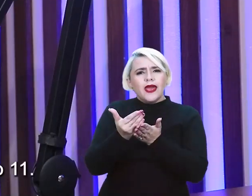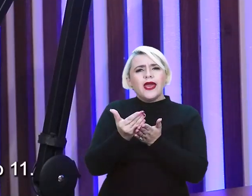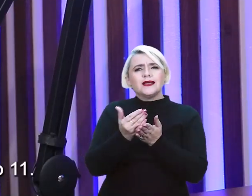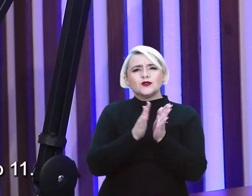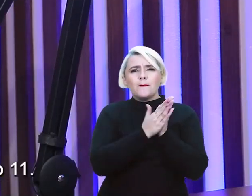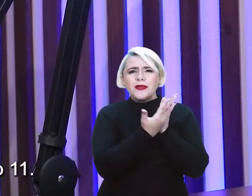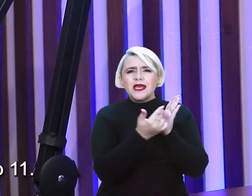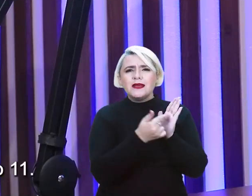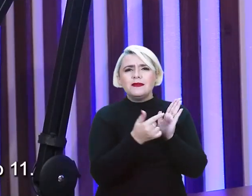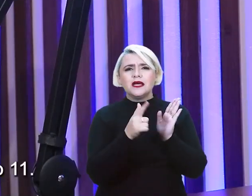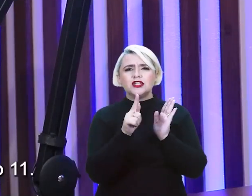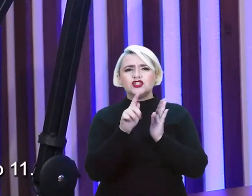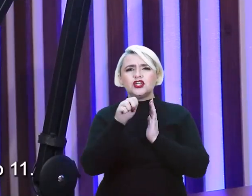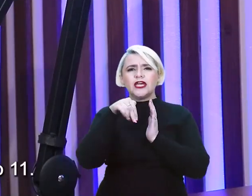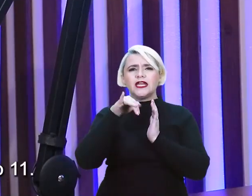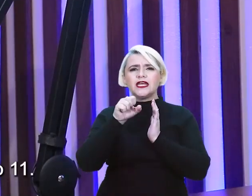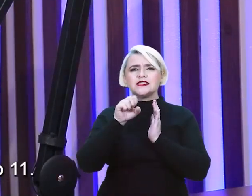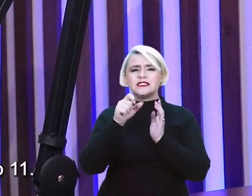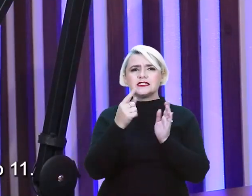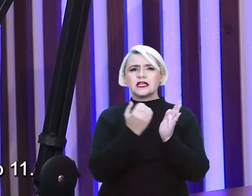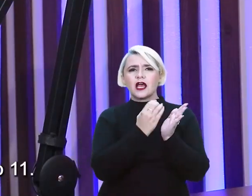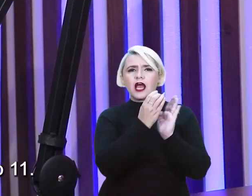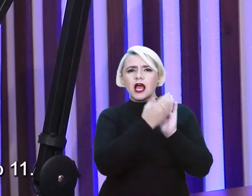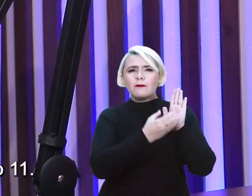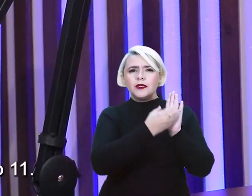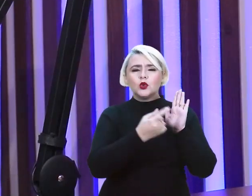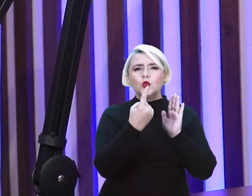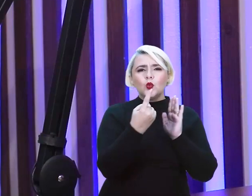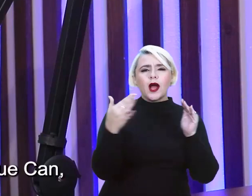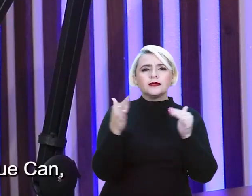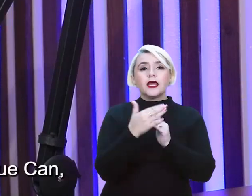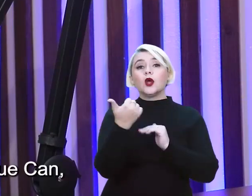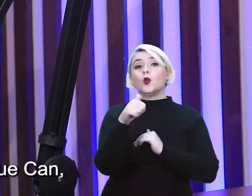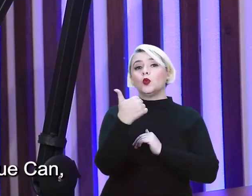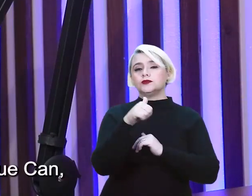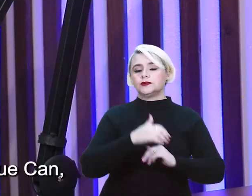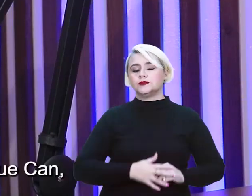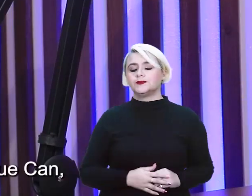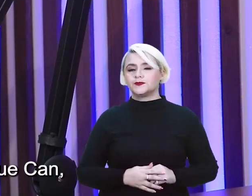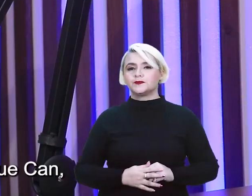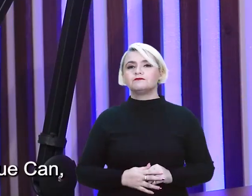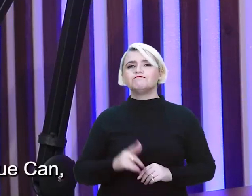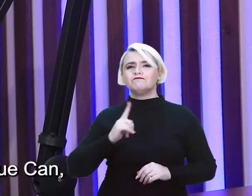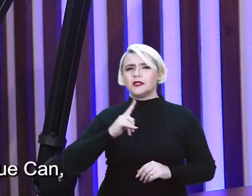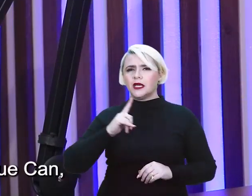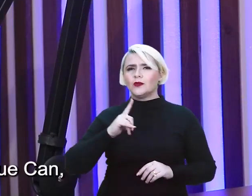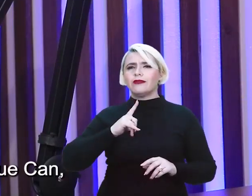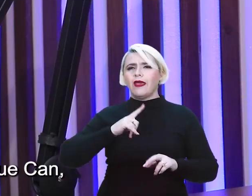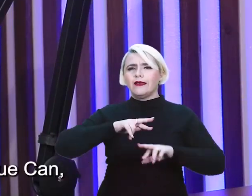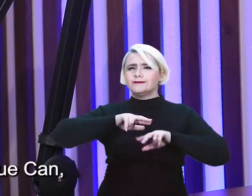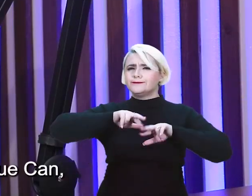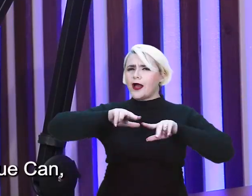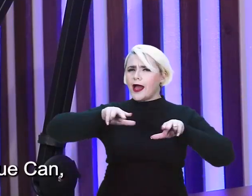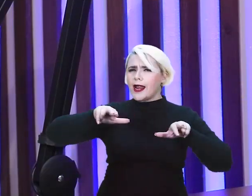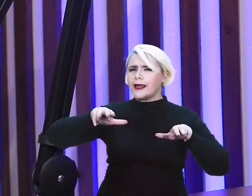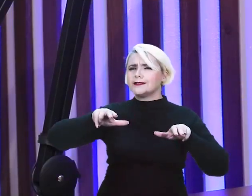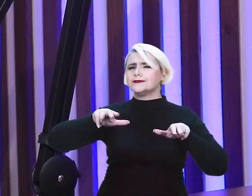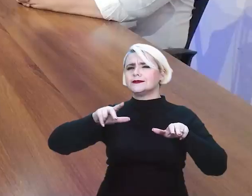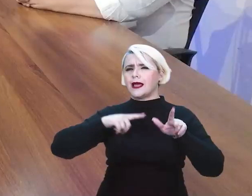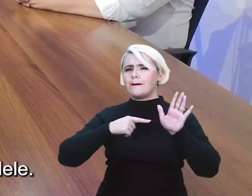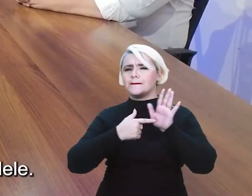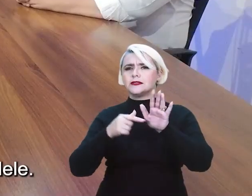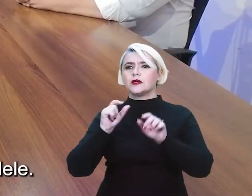os capítulos 1 e o capítulo 11. Então, muitas vezes é entendida que